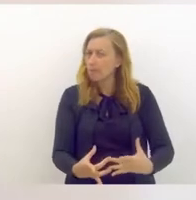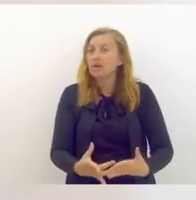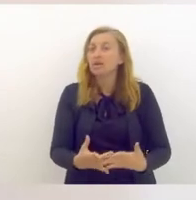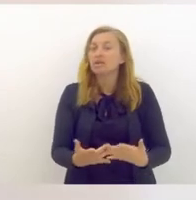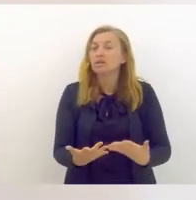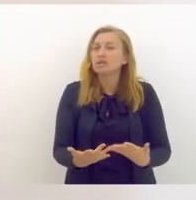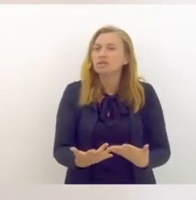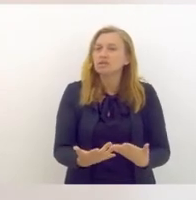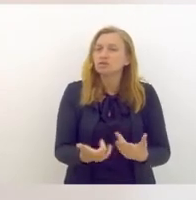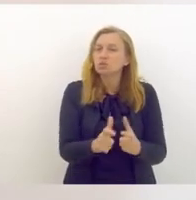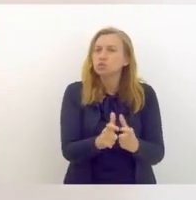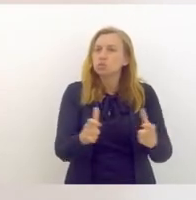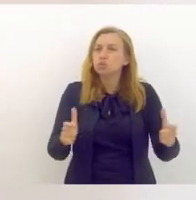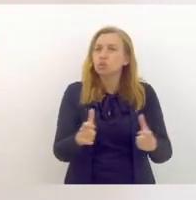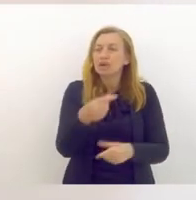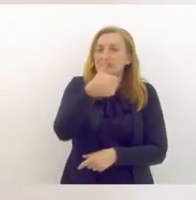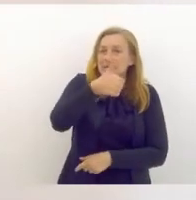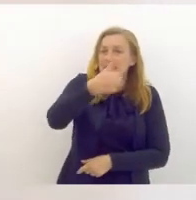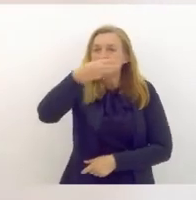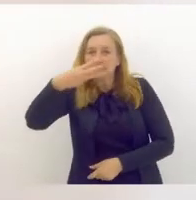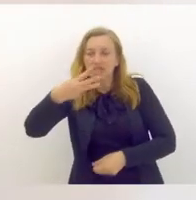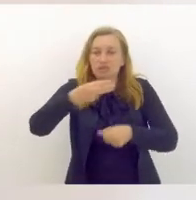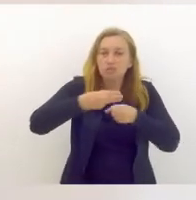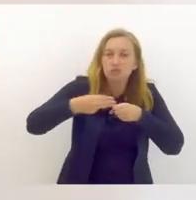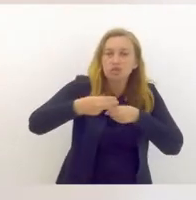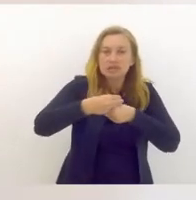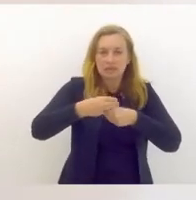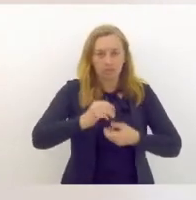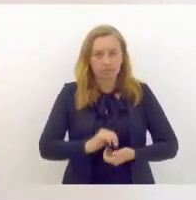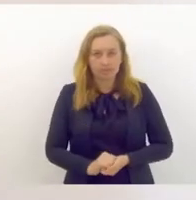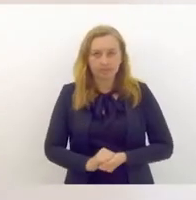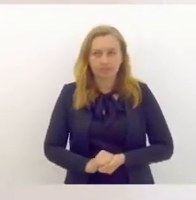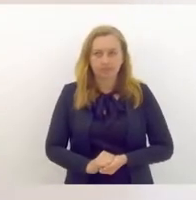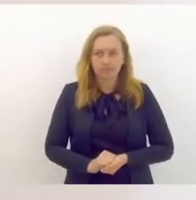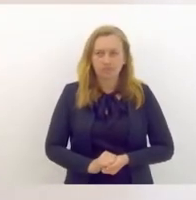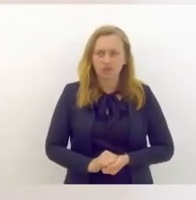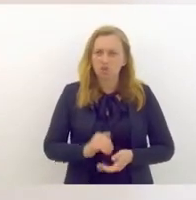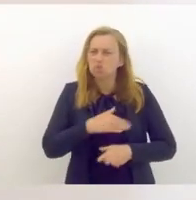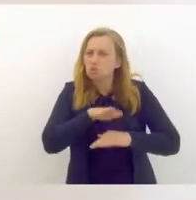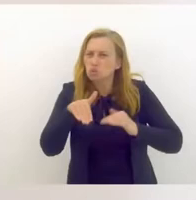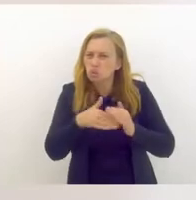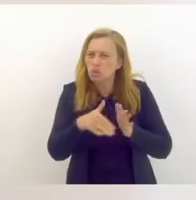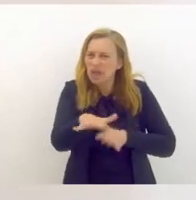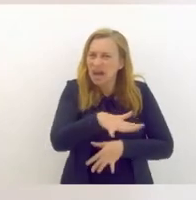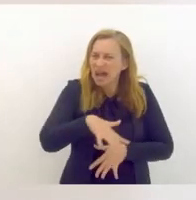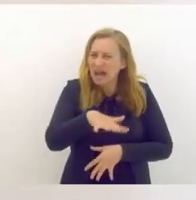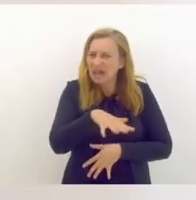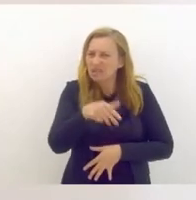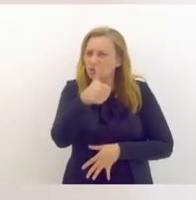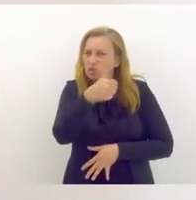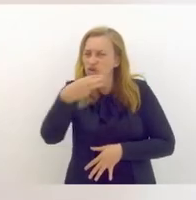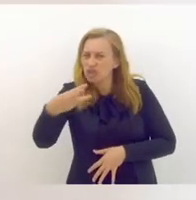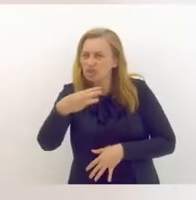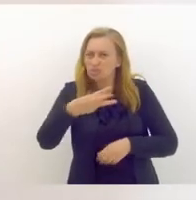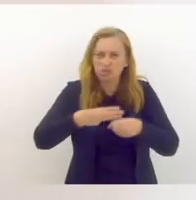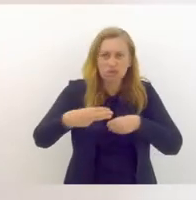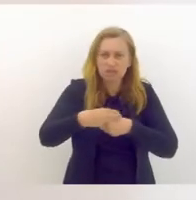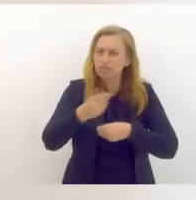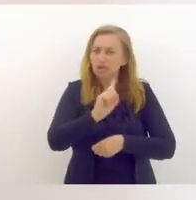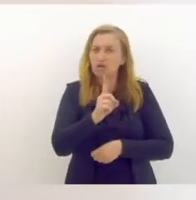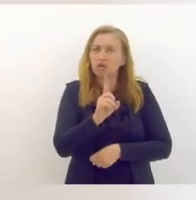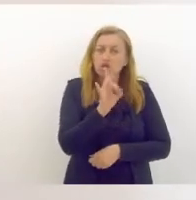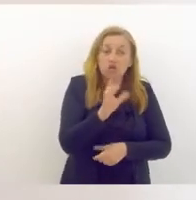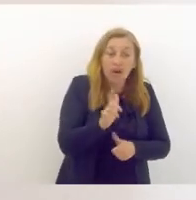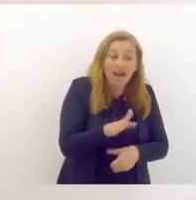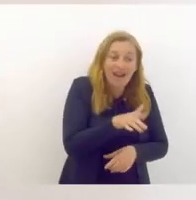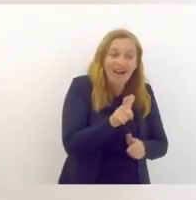são abrangidos 13 municípios, mas não é todo o território dos 13 municípios. Você somente pega